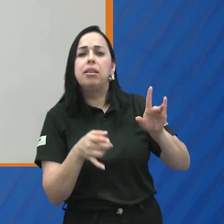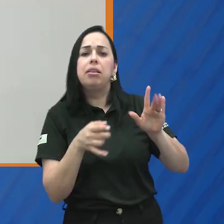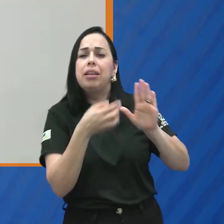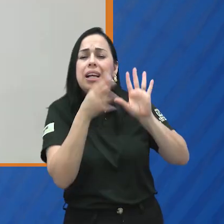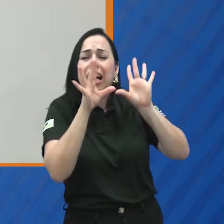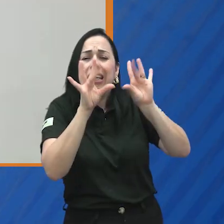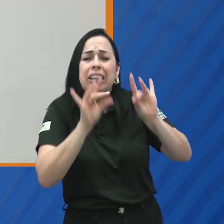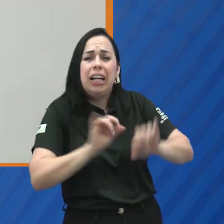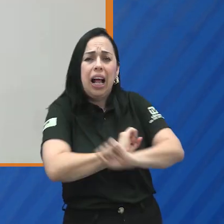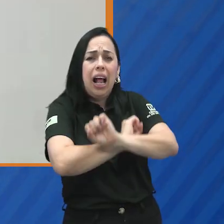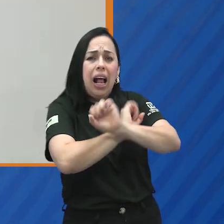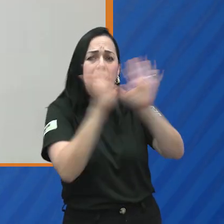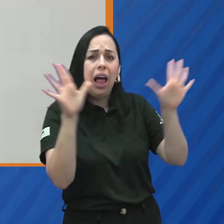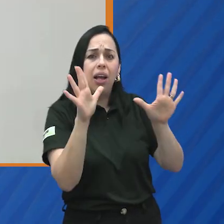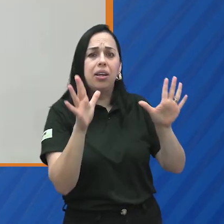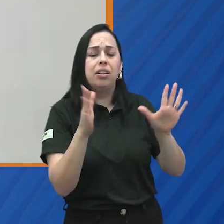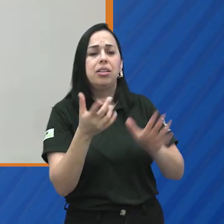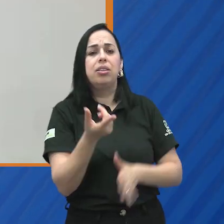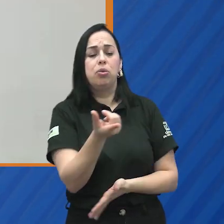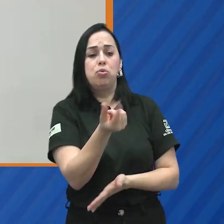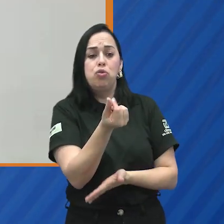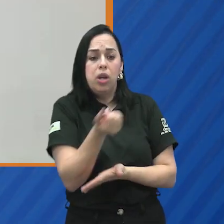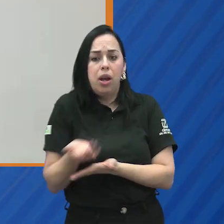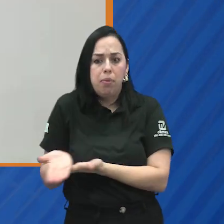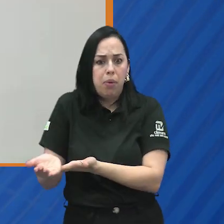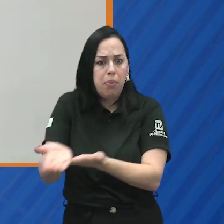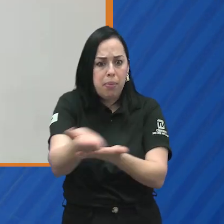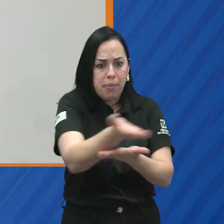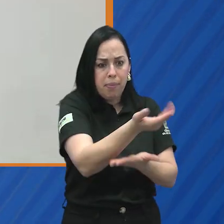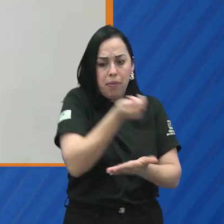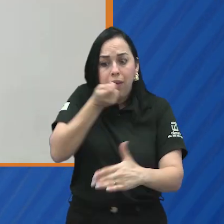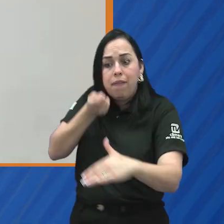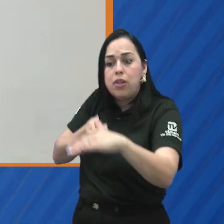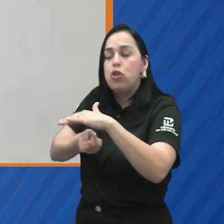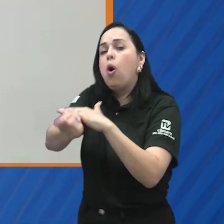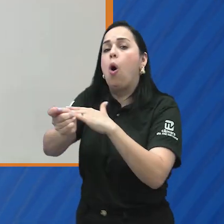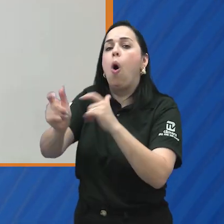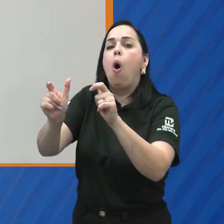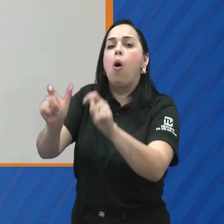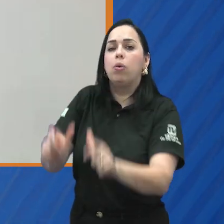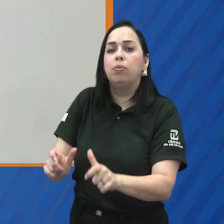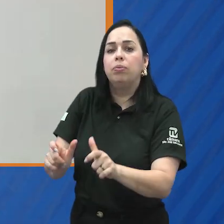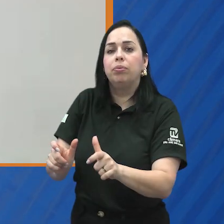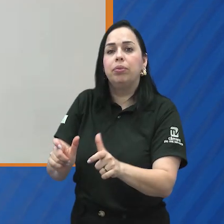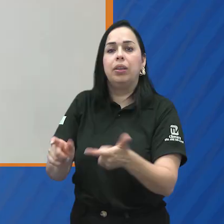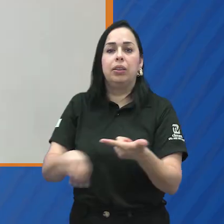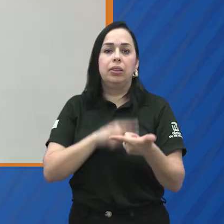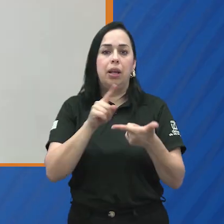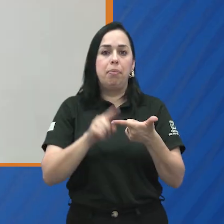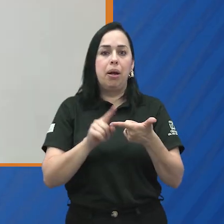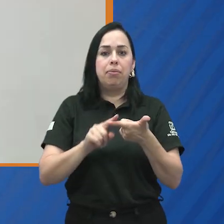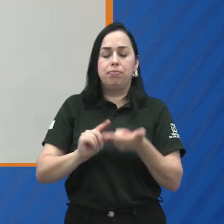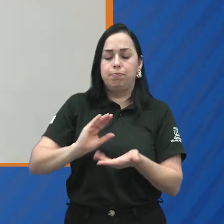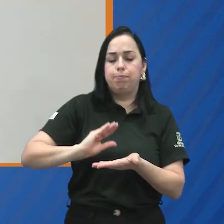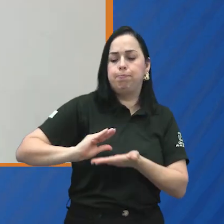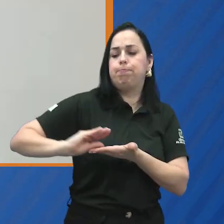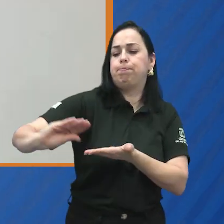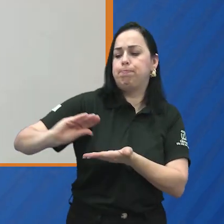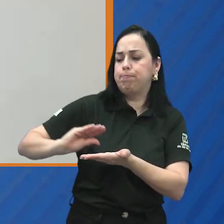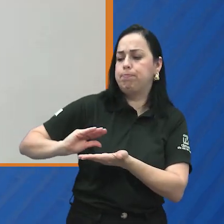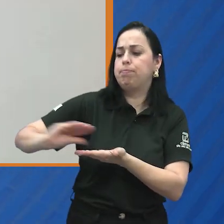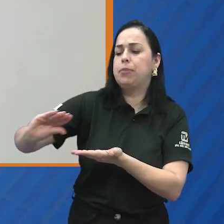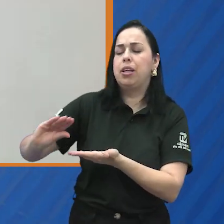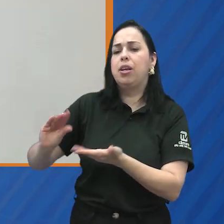serão destinadas as outorgas cobradas e qual a aplicação que